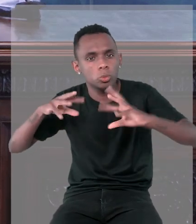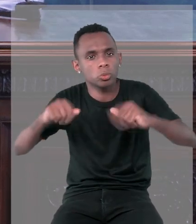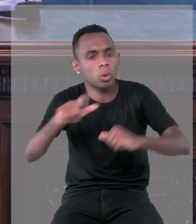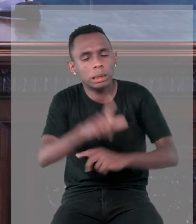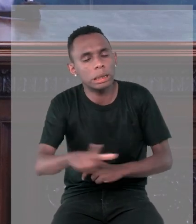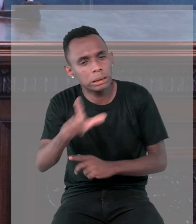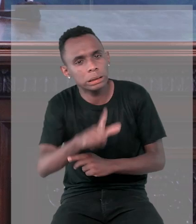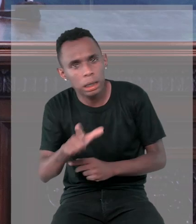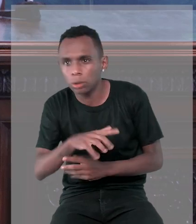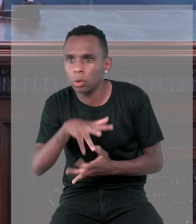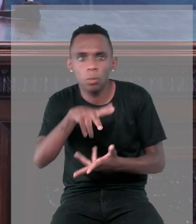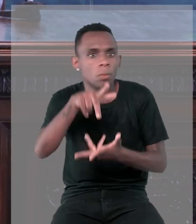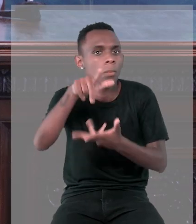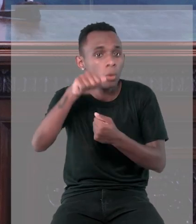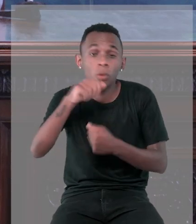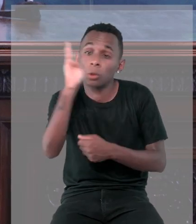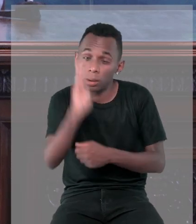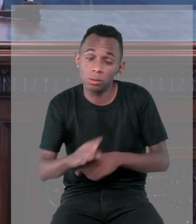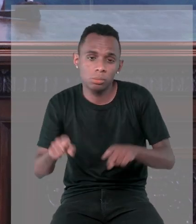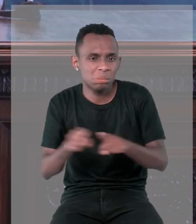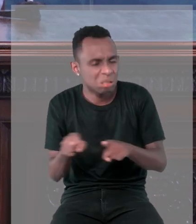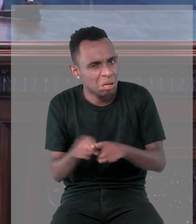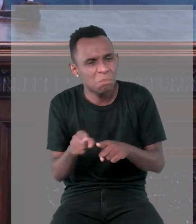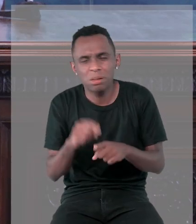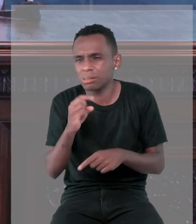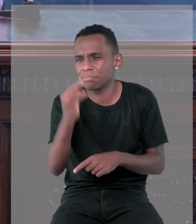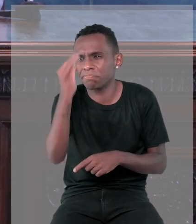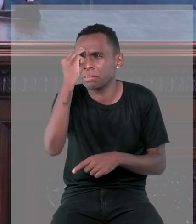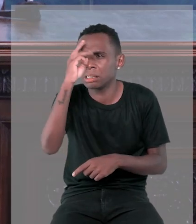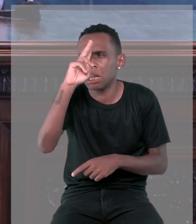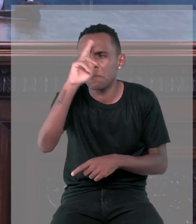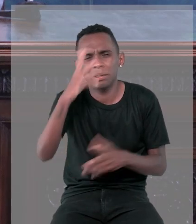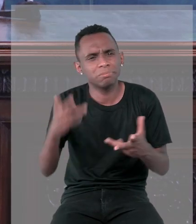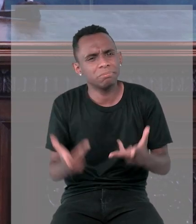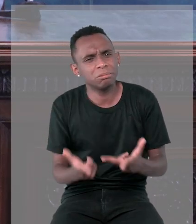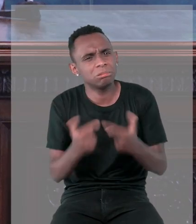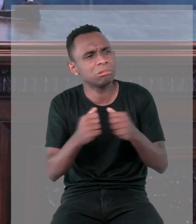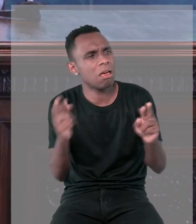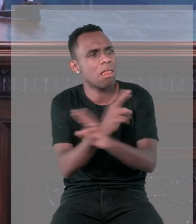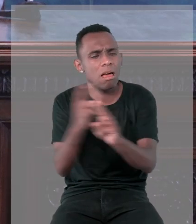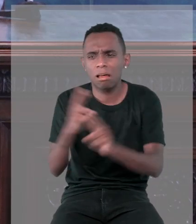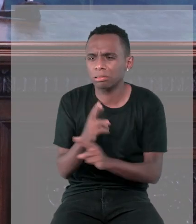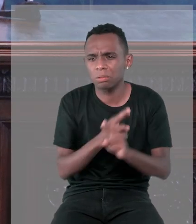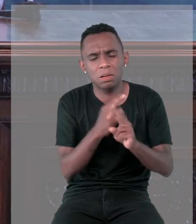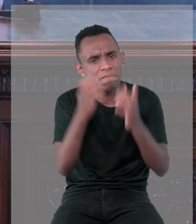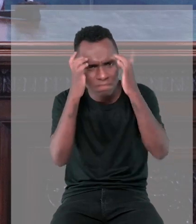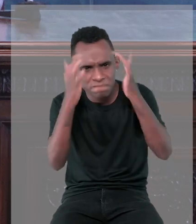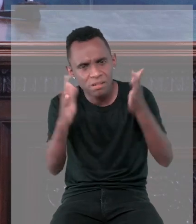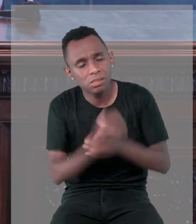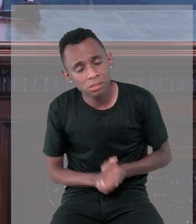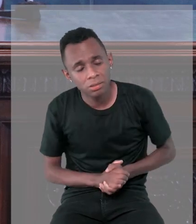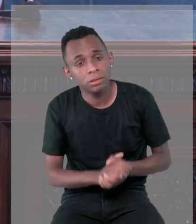literatura do mundo e, sobretudo, a brasileira, e tem essa memória fantástica, capacidade de relacionar uma coisa com a outra.